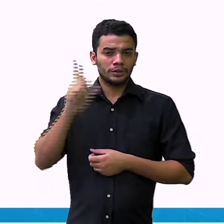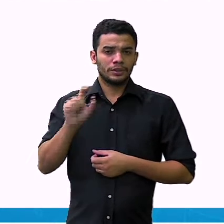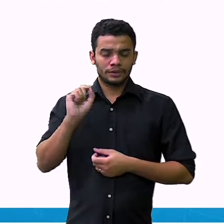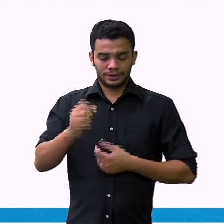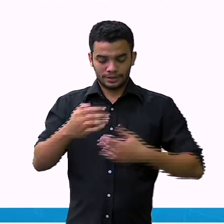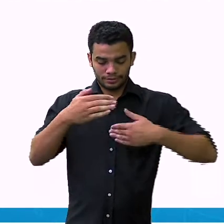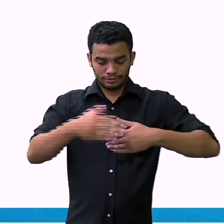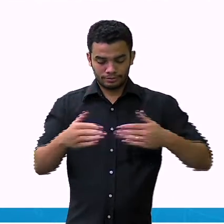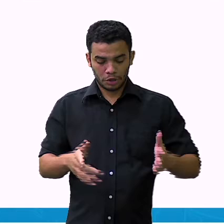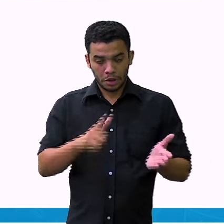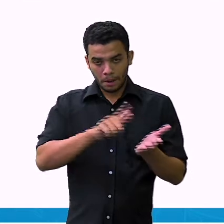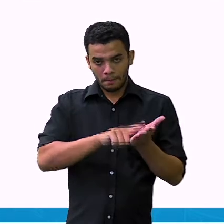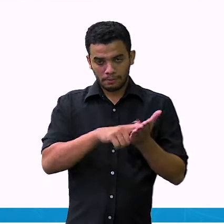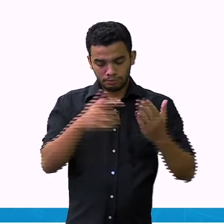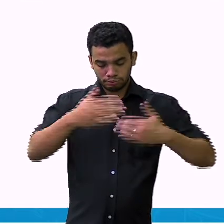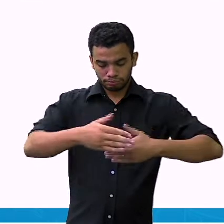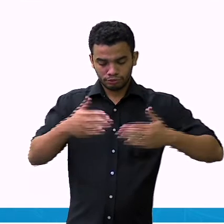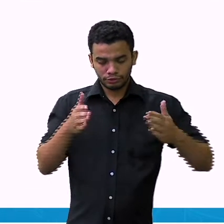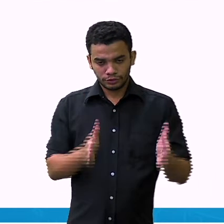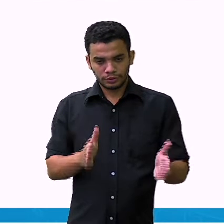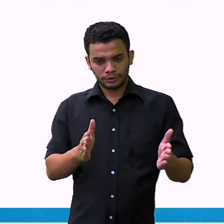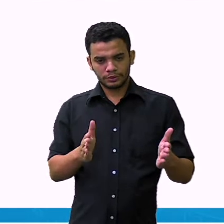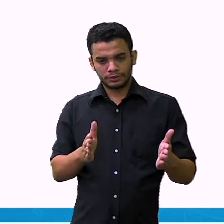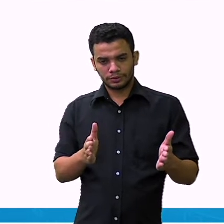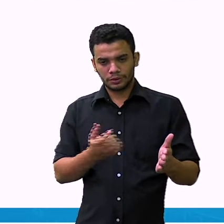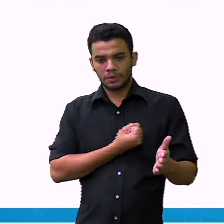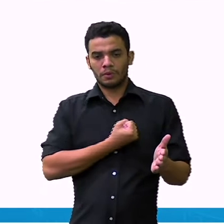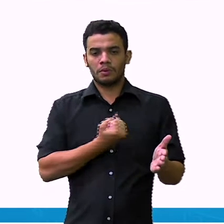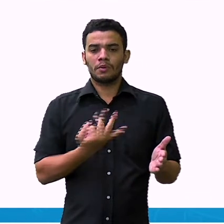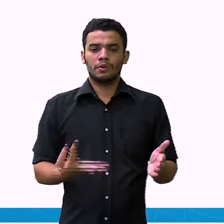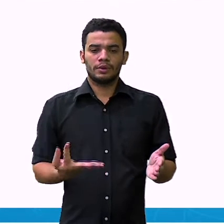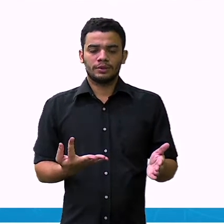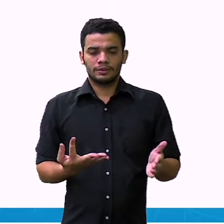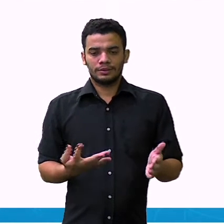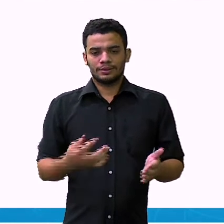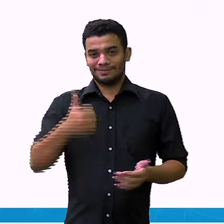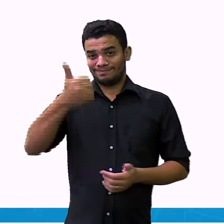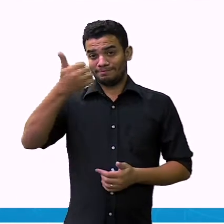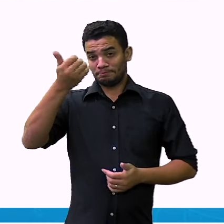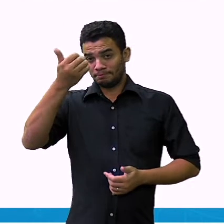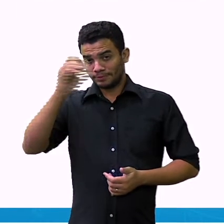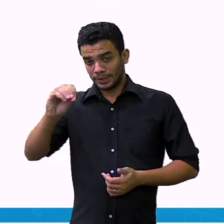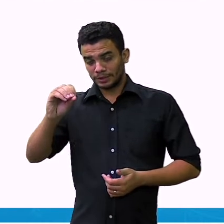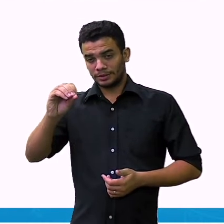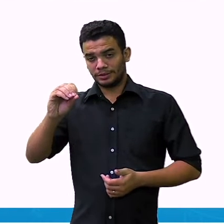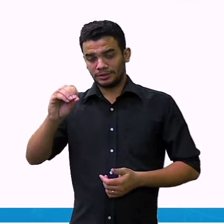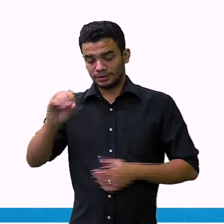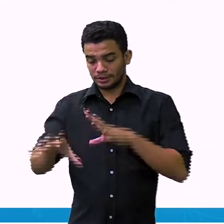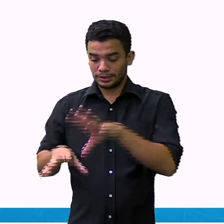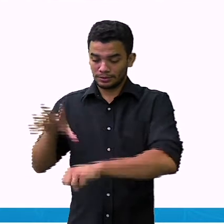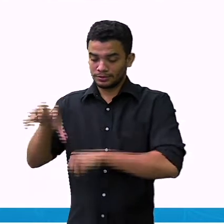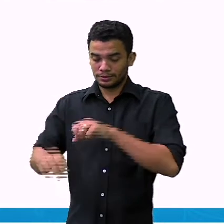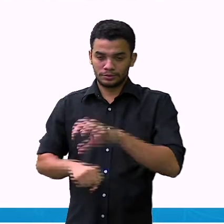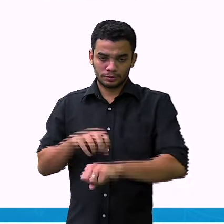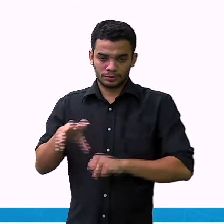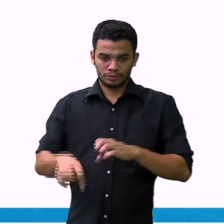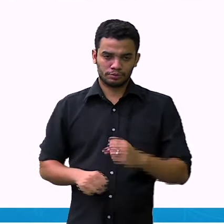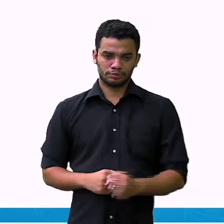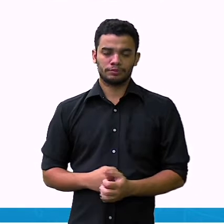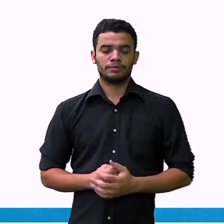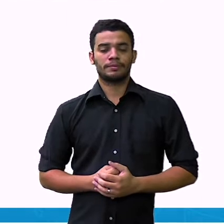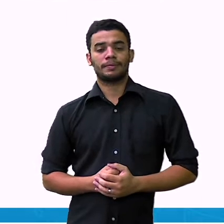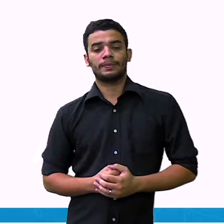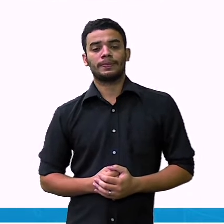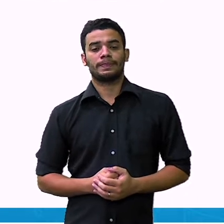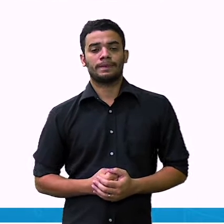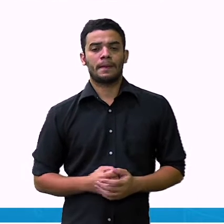o papelão ou a caixa de papelão, nós tivemos 10 caixas recolhidas.